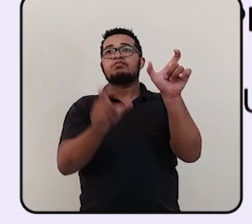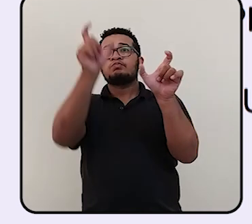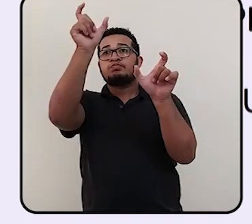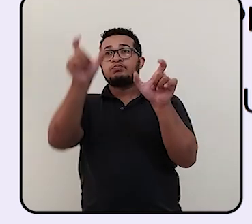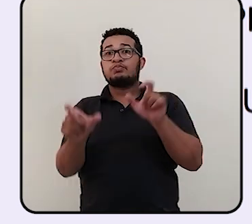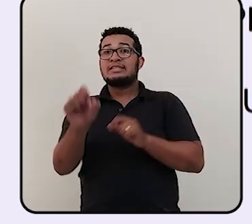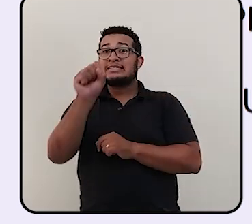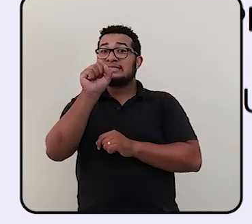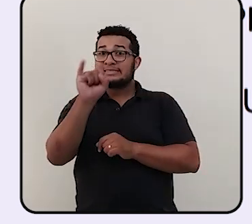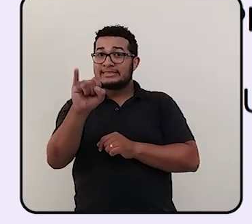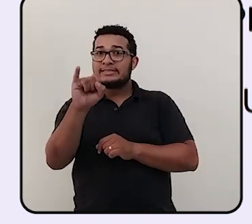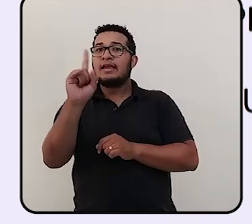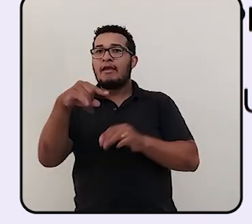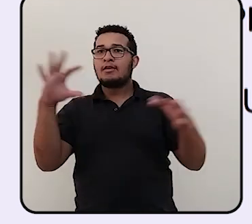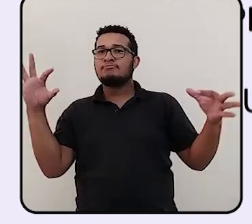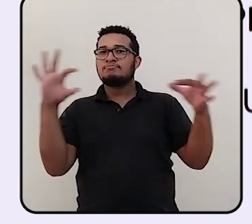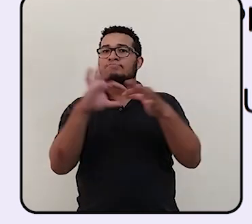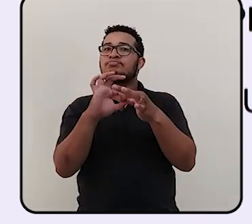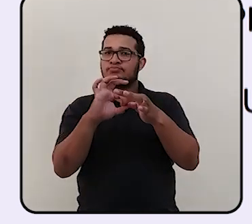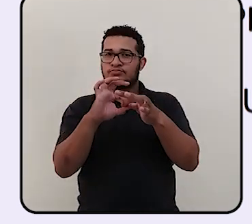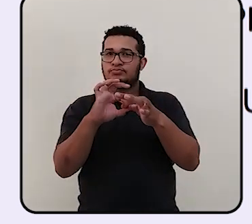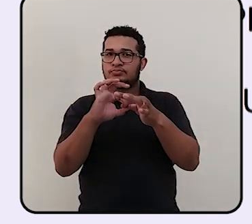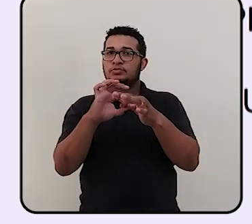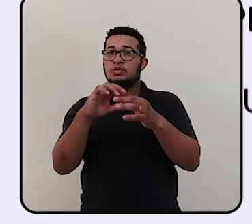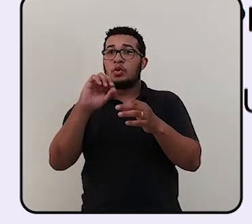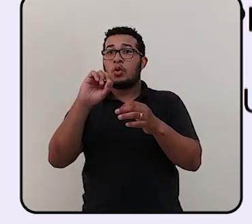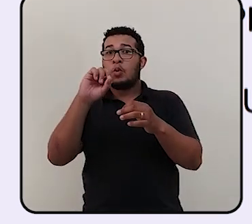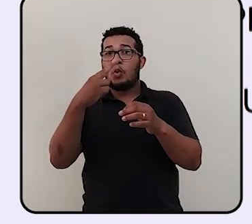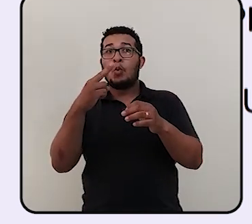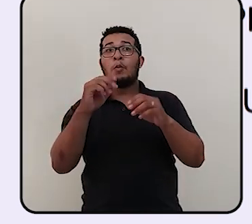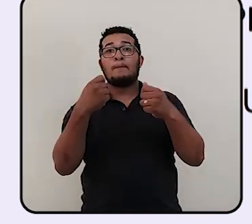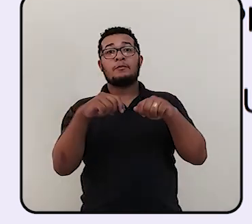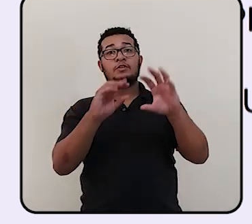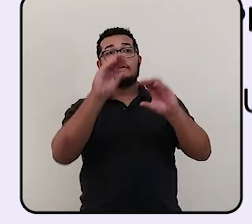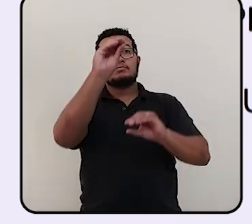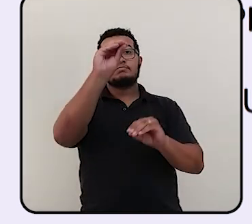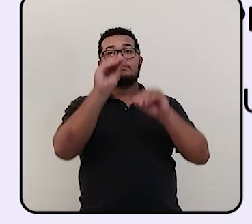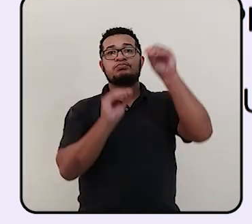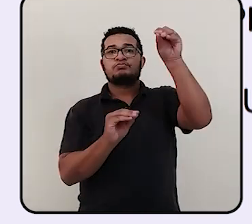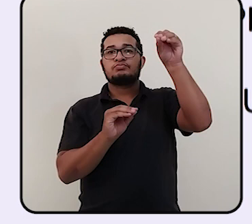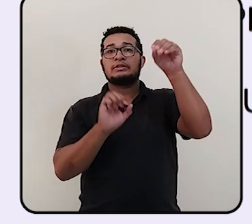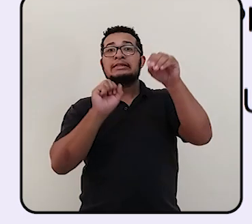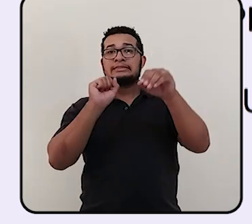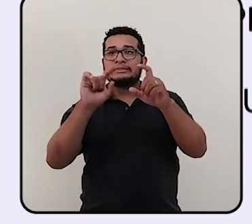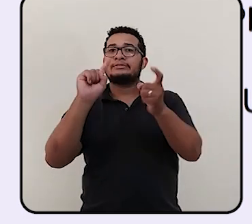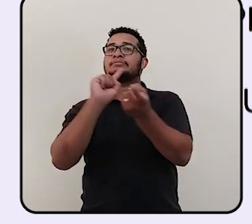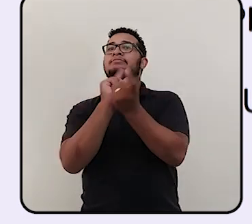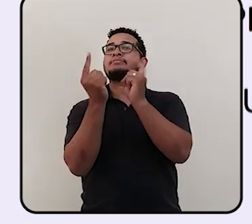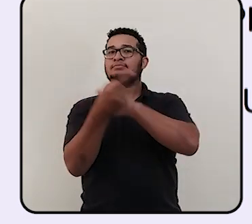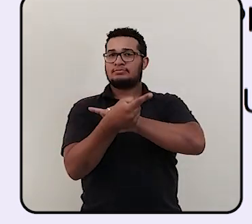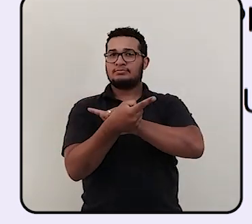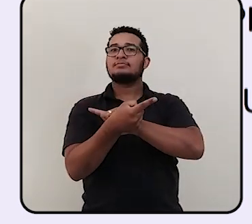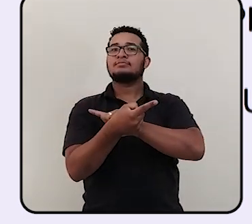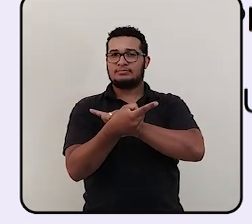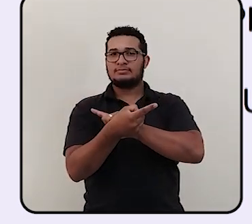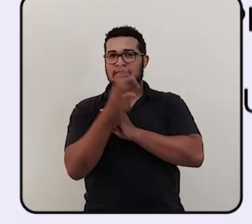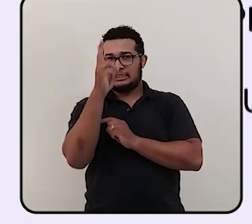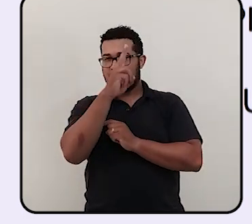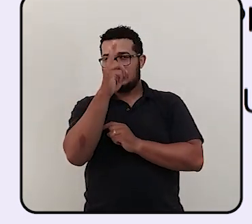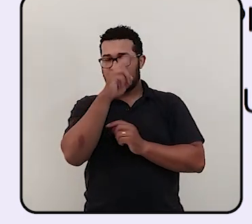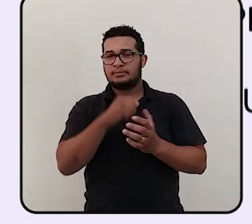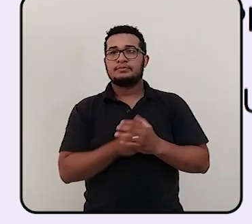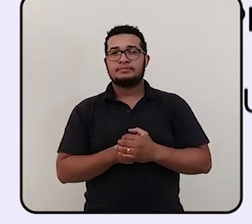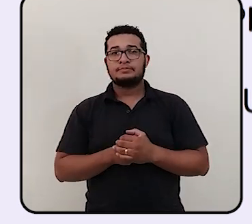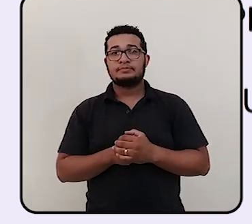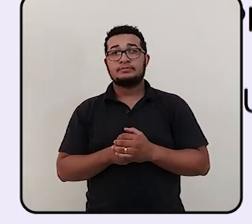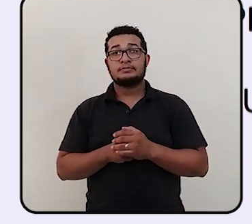for diretamente proporcionais ou em fração inversa, se forem inversamente